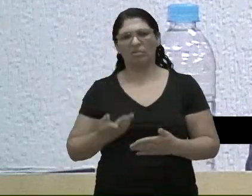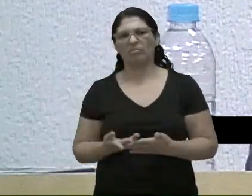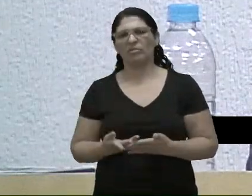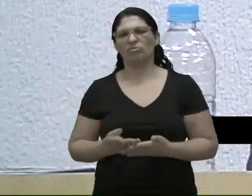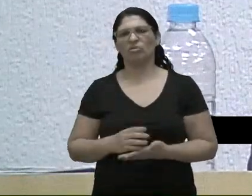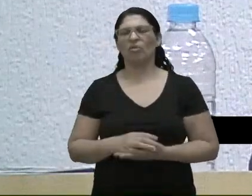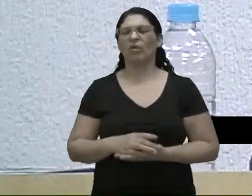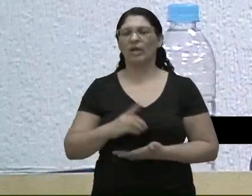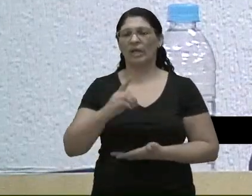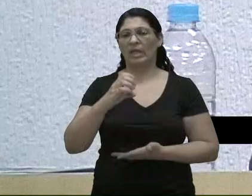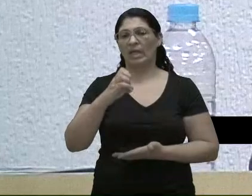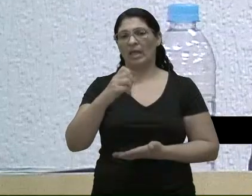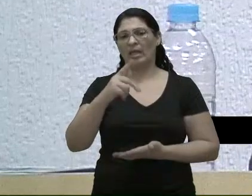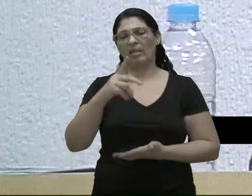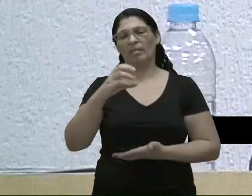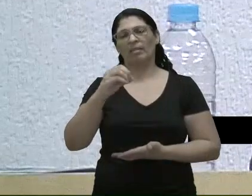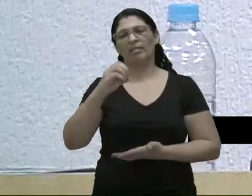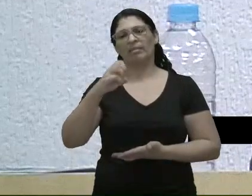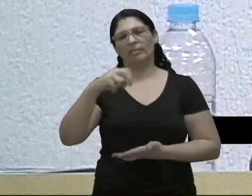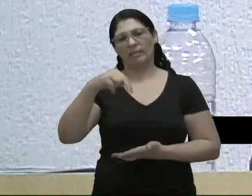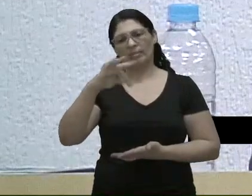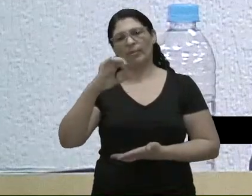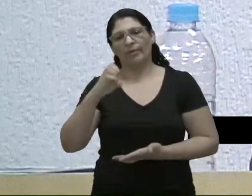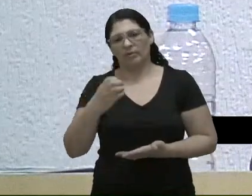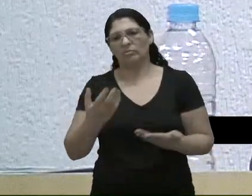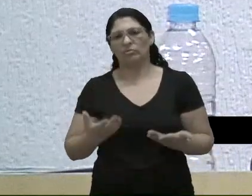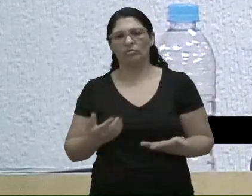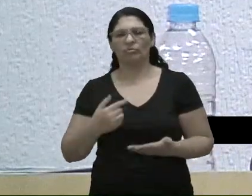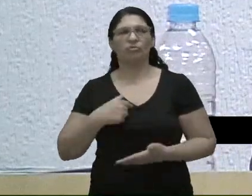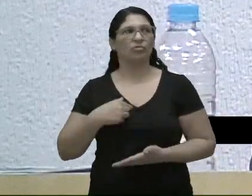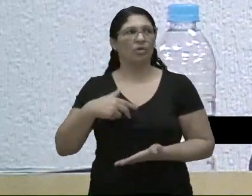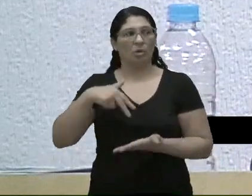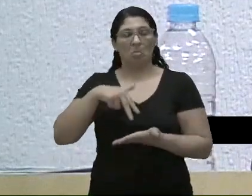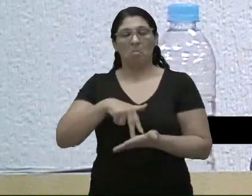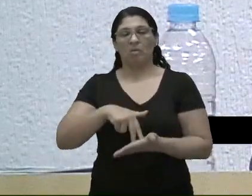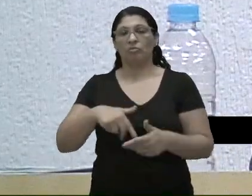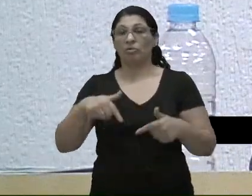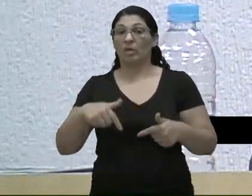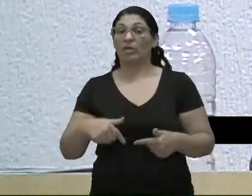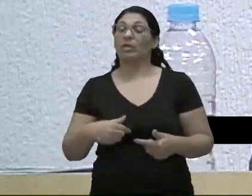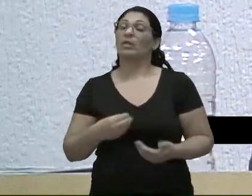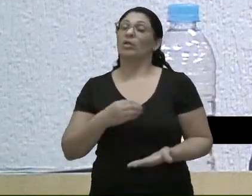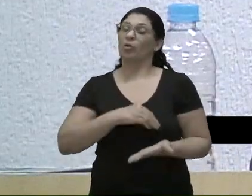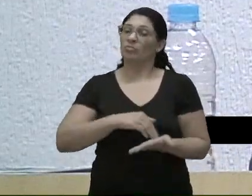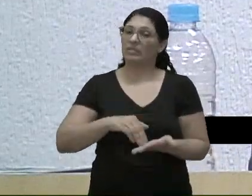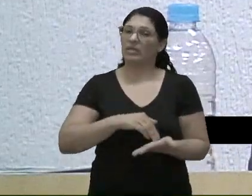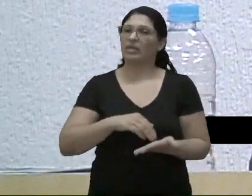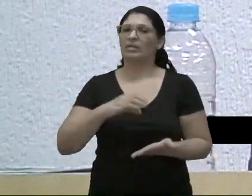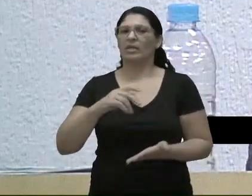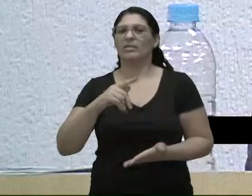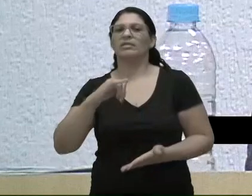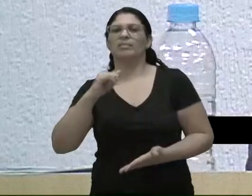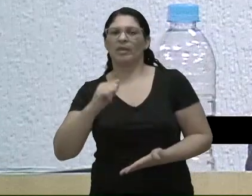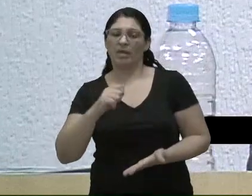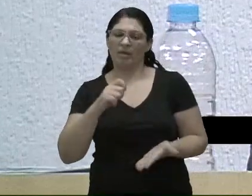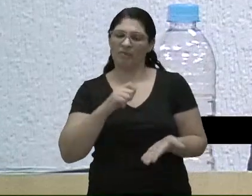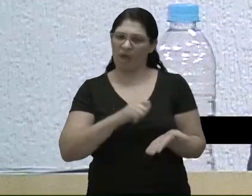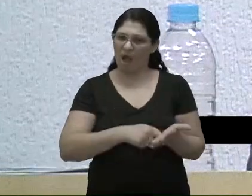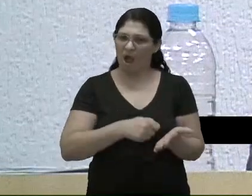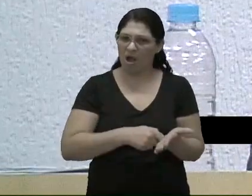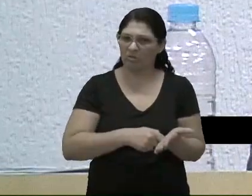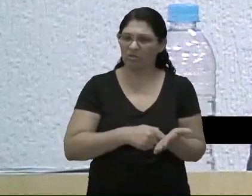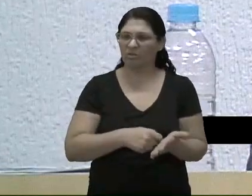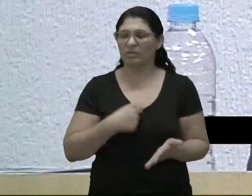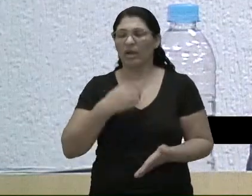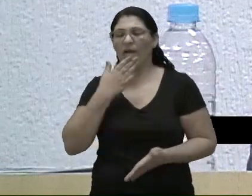depoente nessa tarde. Então eu me posiciono dessa forma como secretário nessa CPI e fica aqui registrado nos anais e peço também que